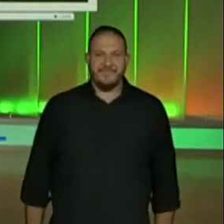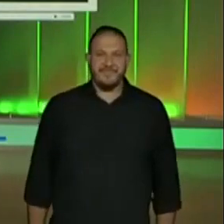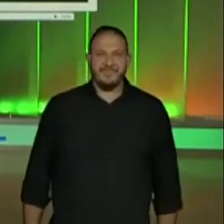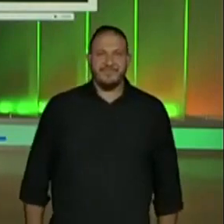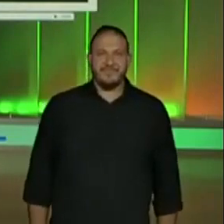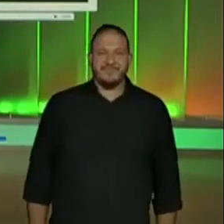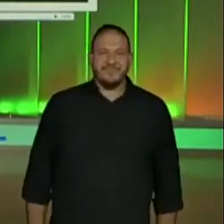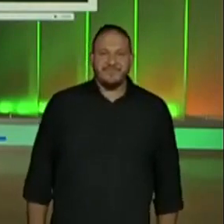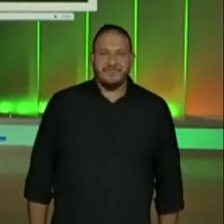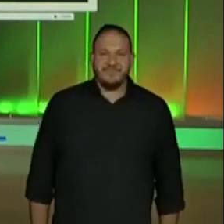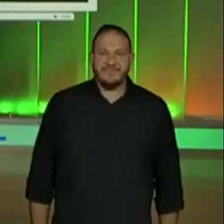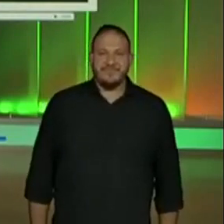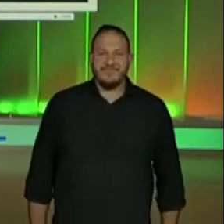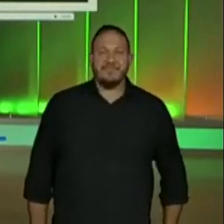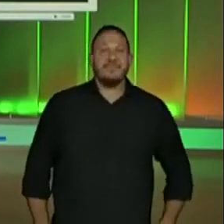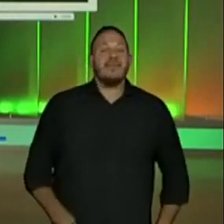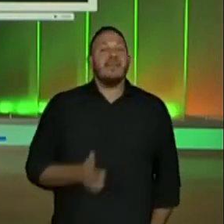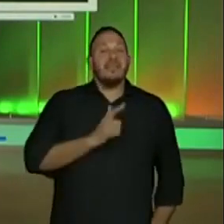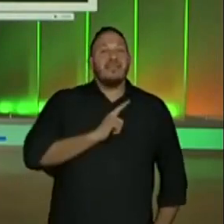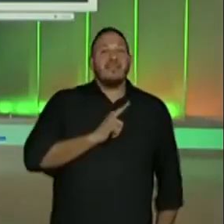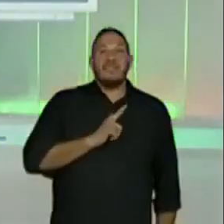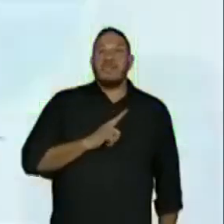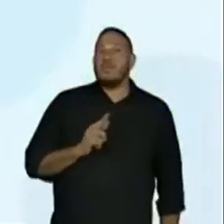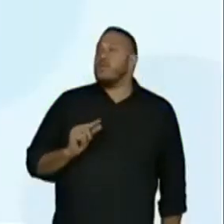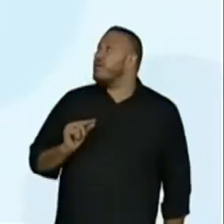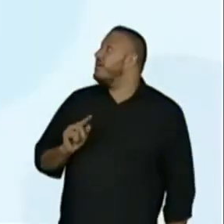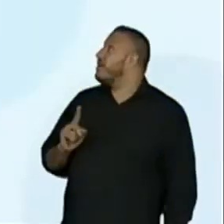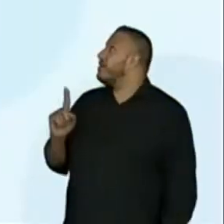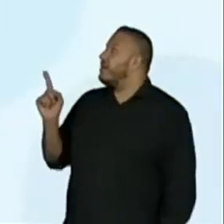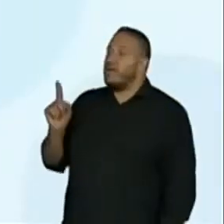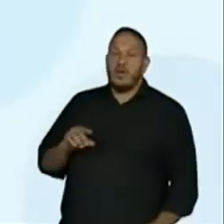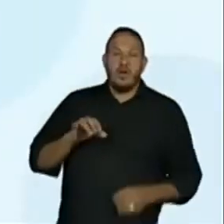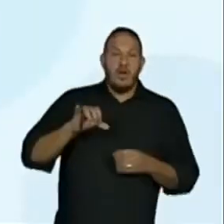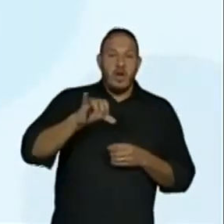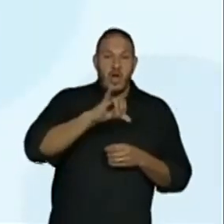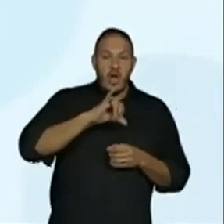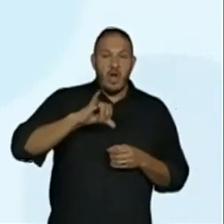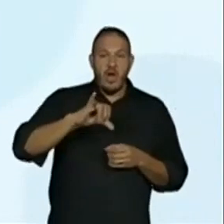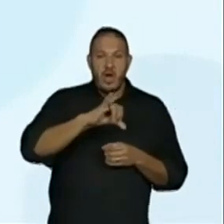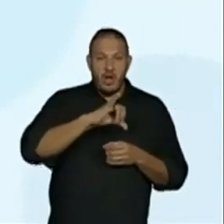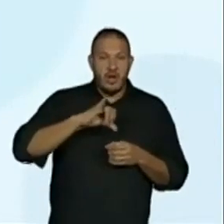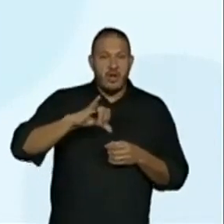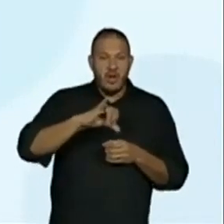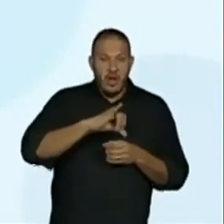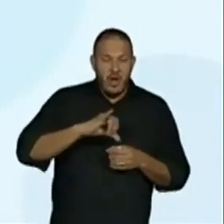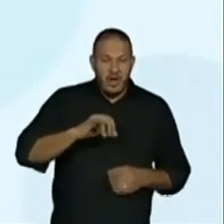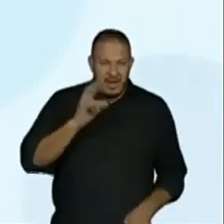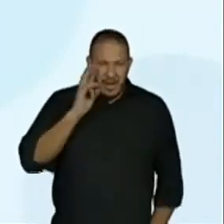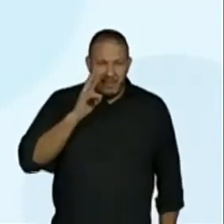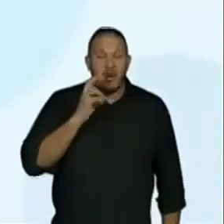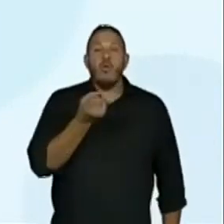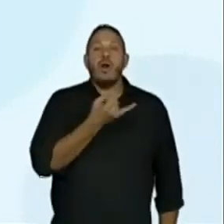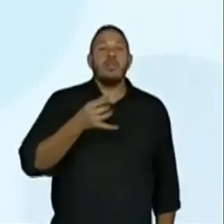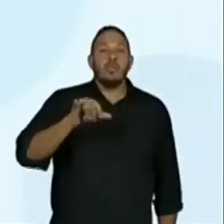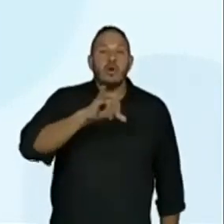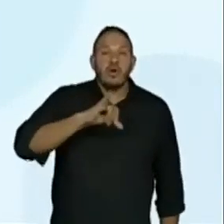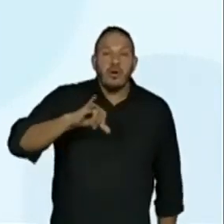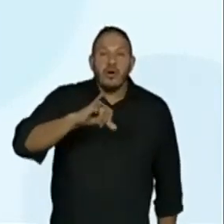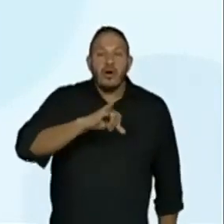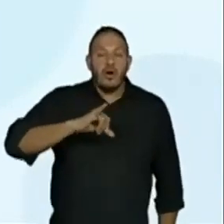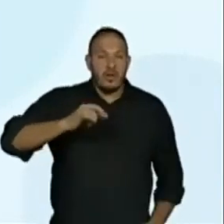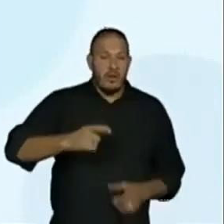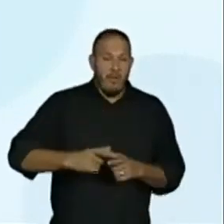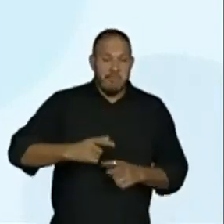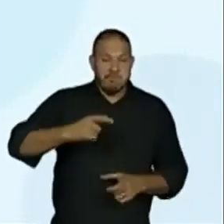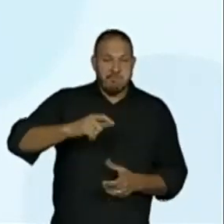Temos aí o óleo. Quantas latas de óleo eram, vocês lembram?